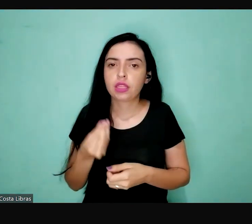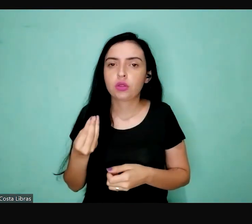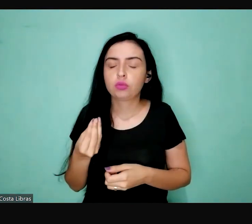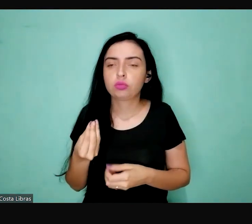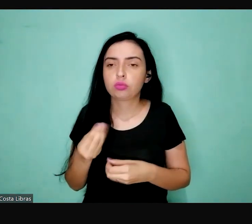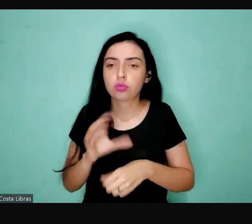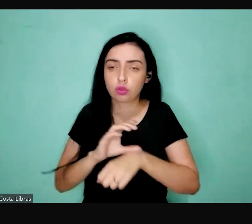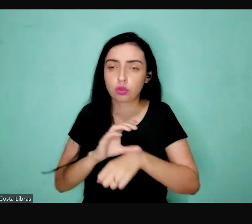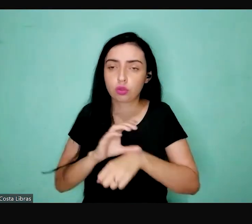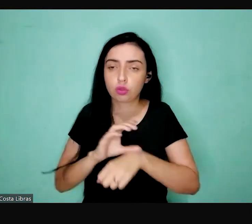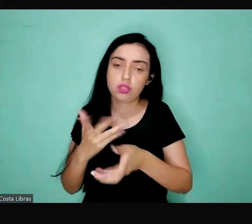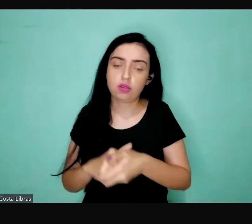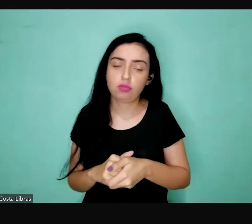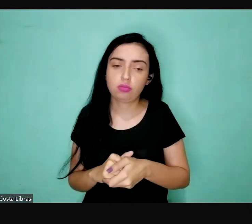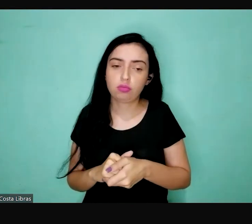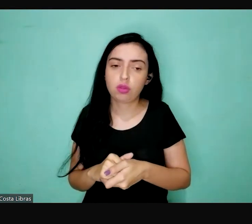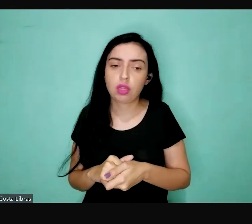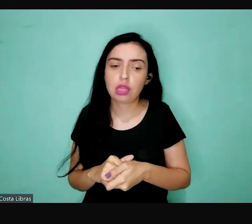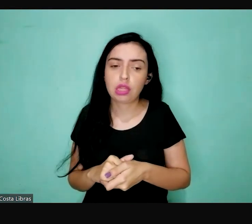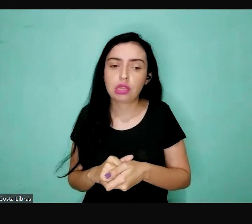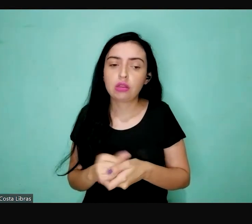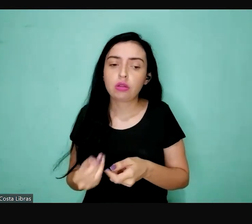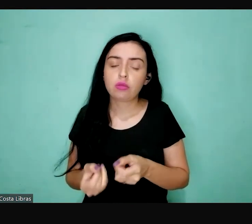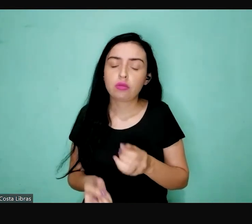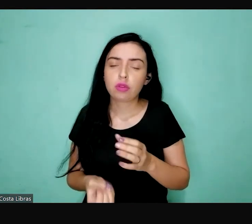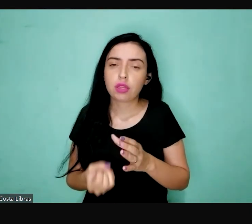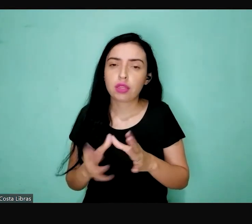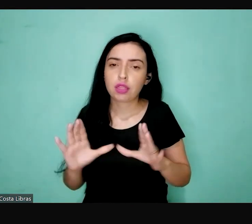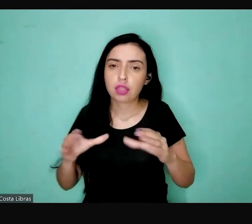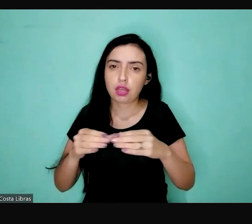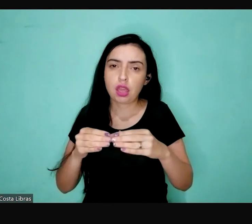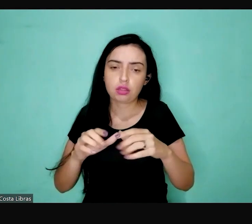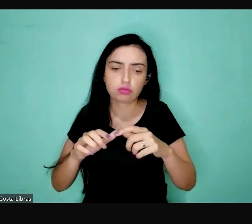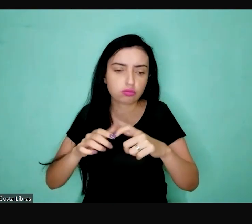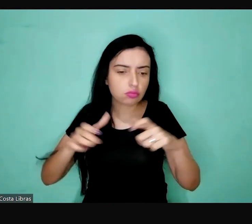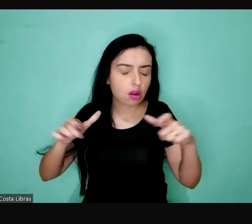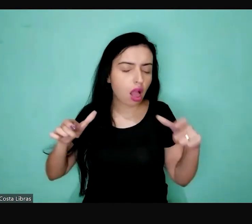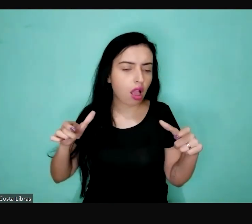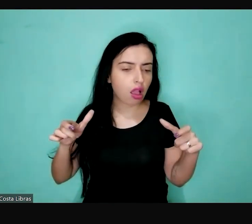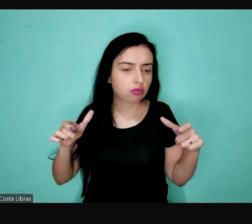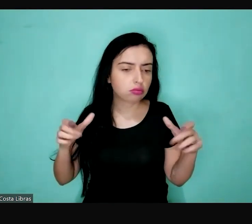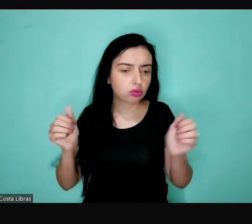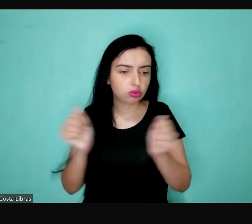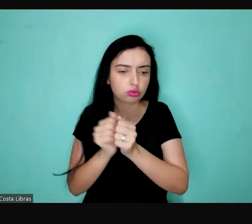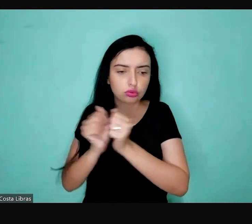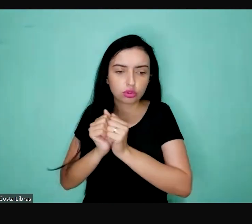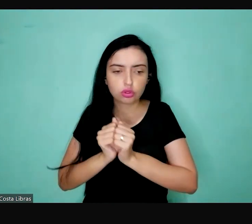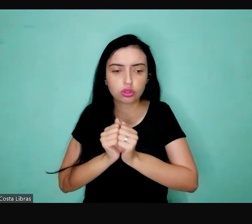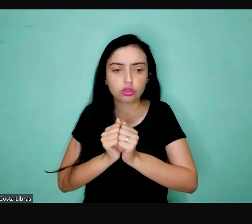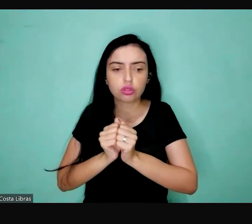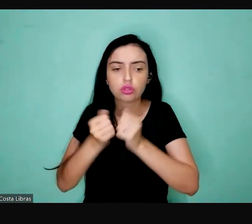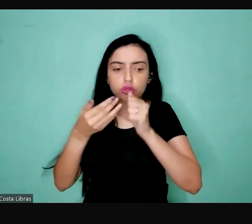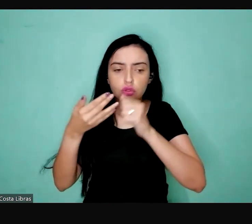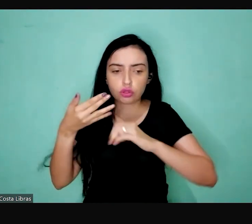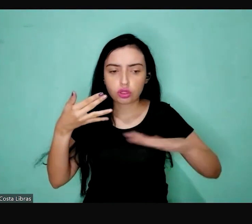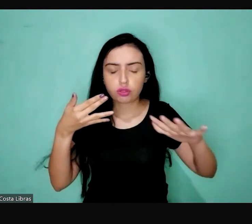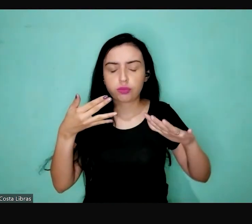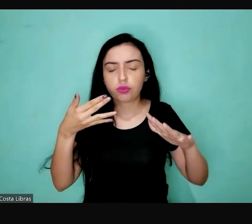assim foi formada um largo conjunto jurisprudencial